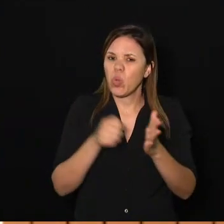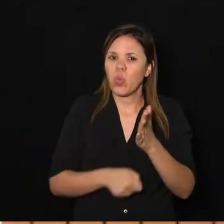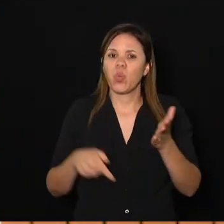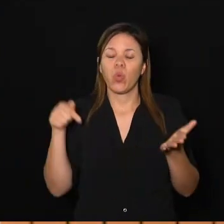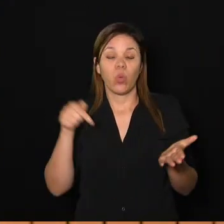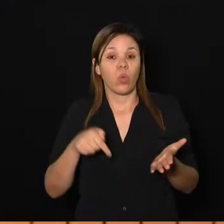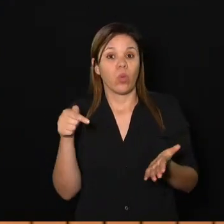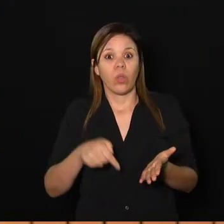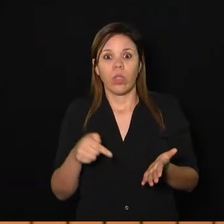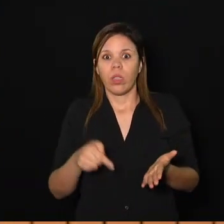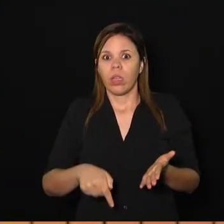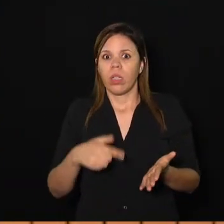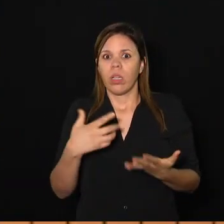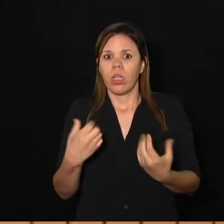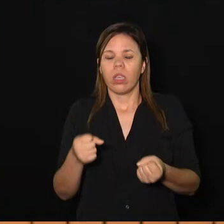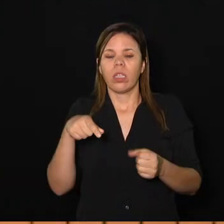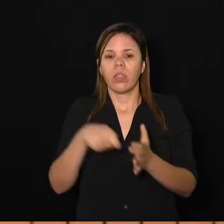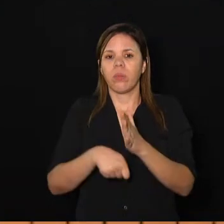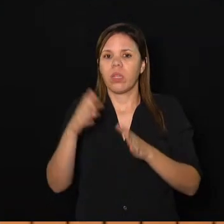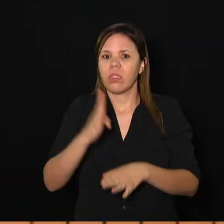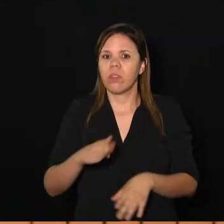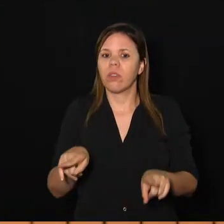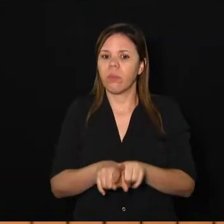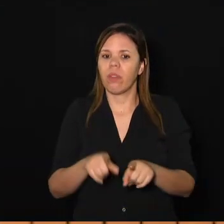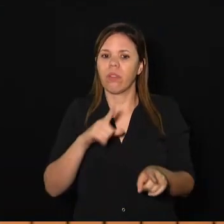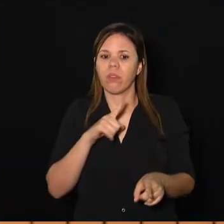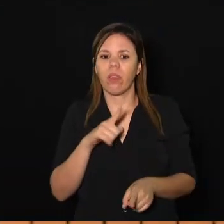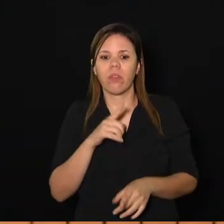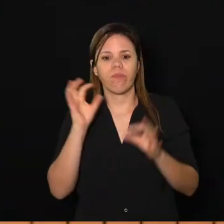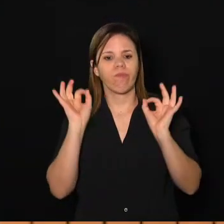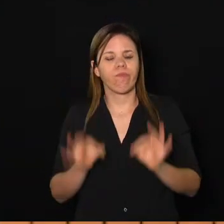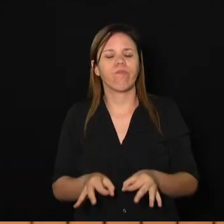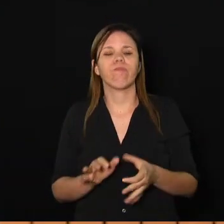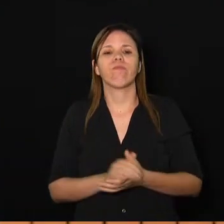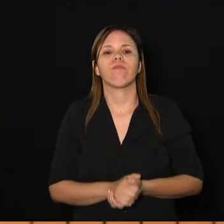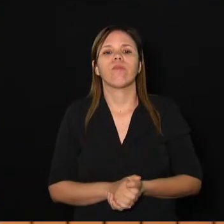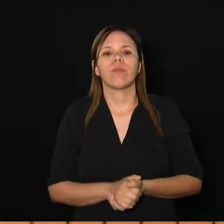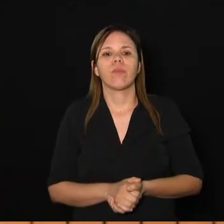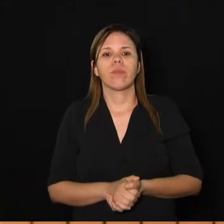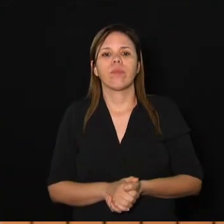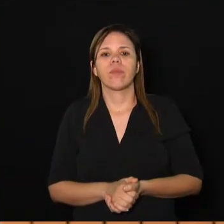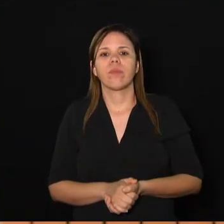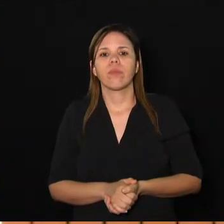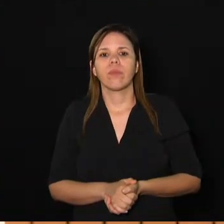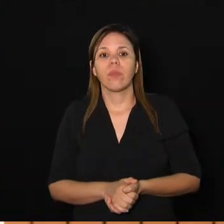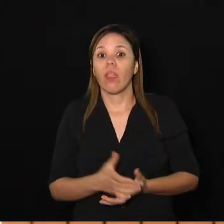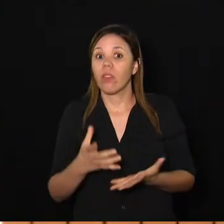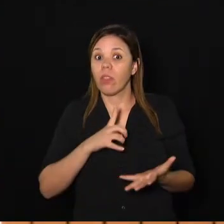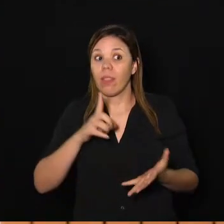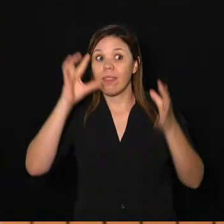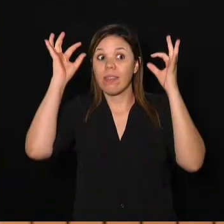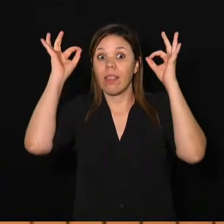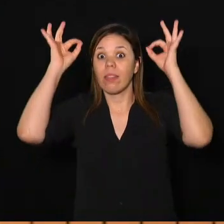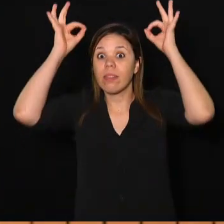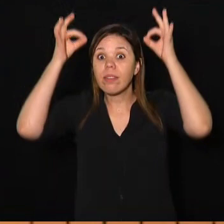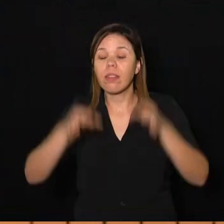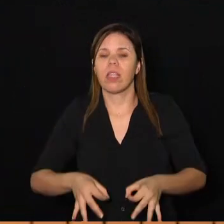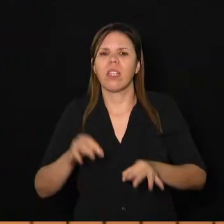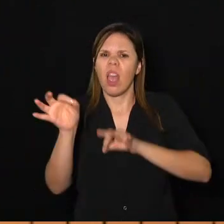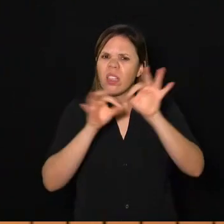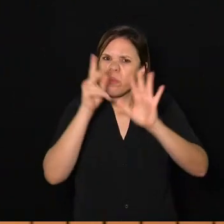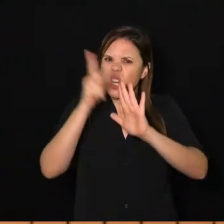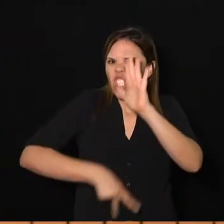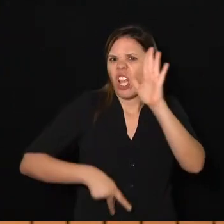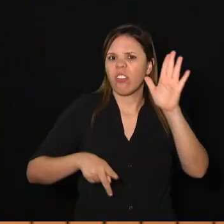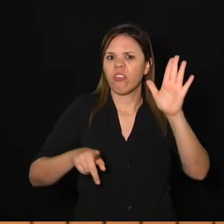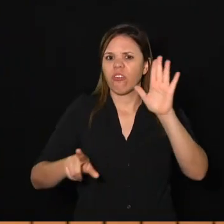optometria que a gente luta aqui no Brasil e a gente está assim com uma grande convicção de que esse projeto de lei ele vai ser